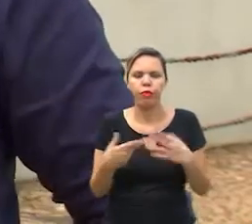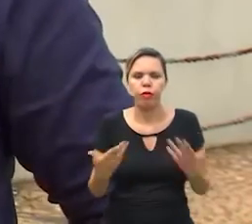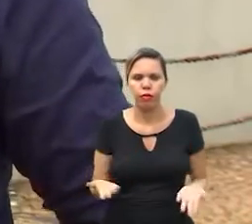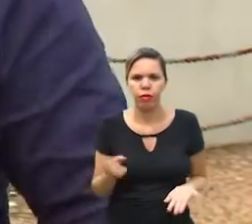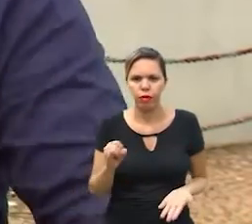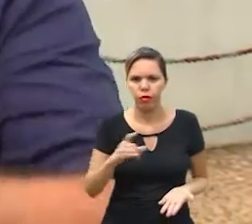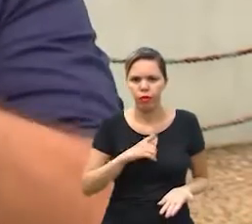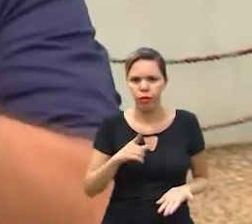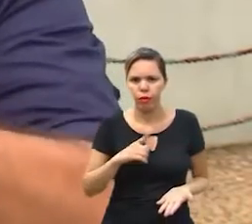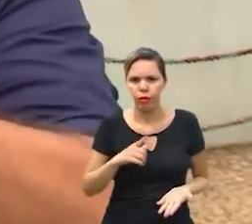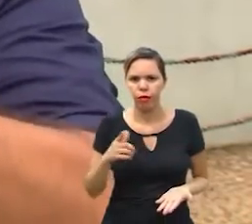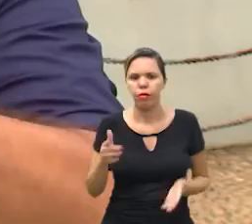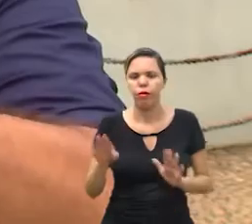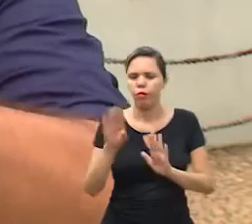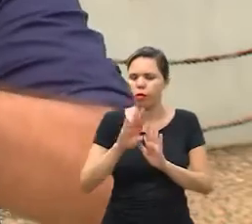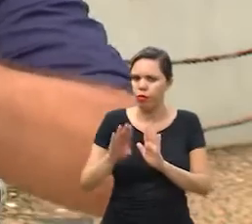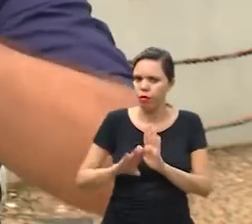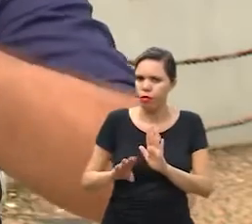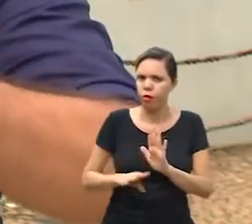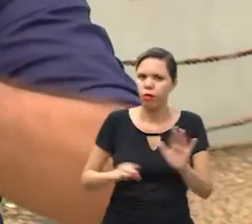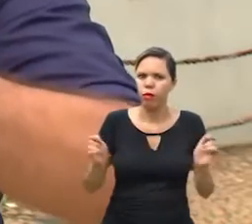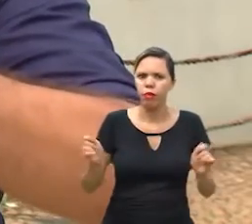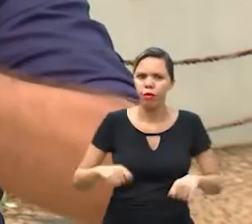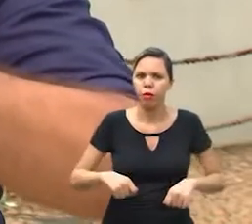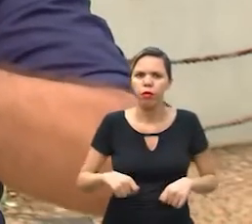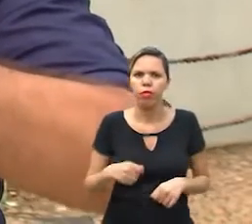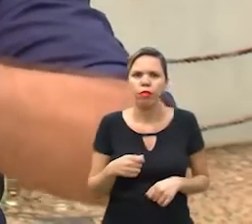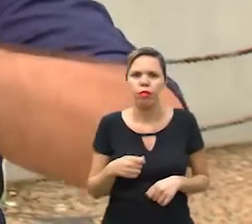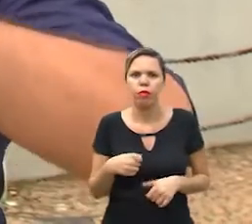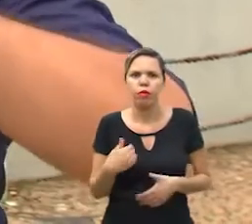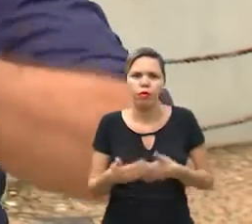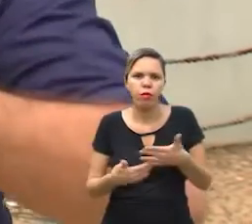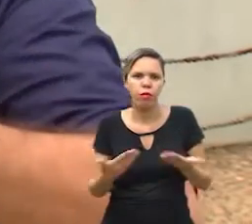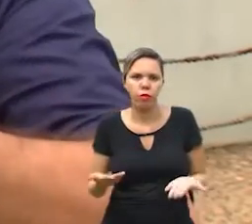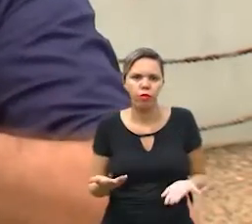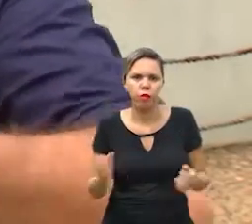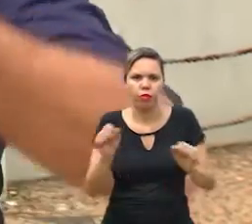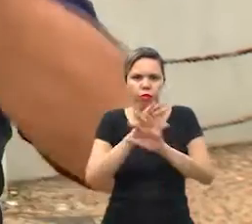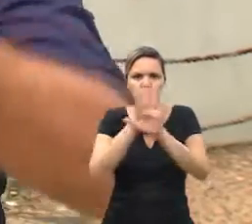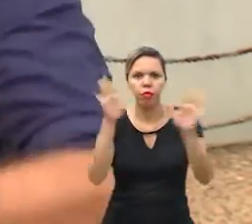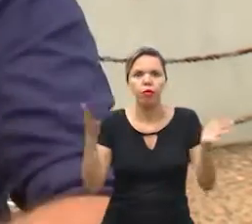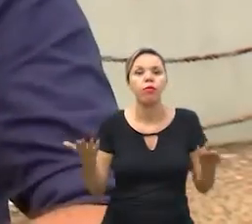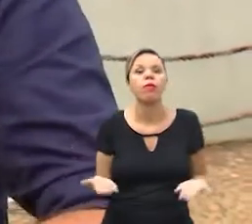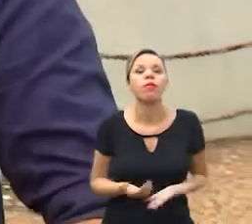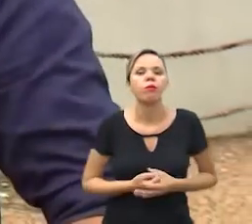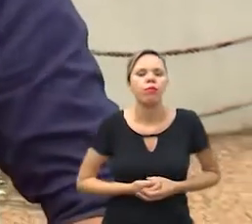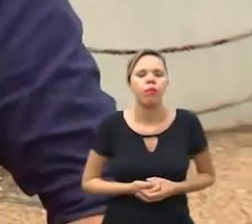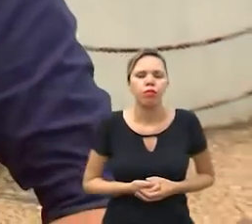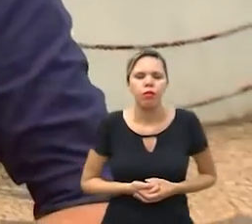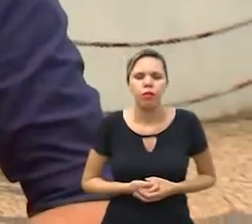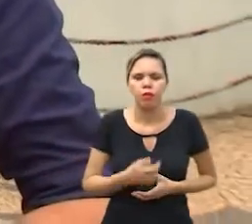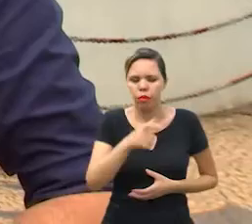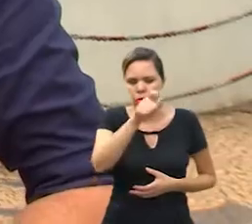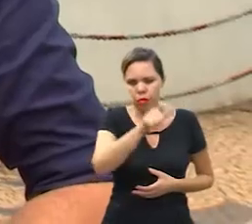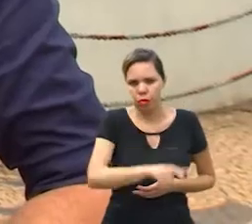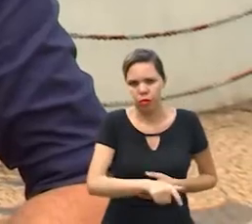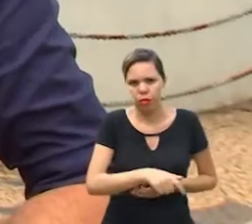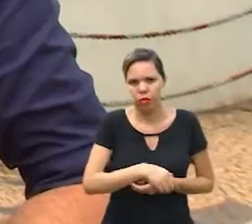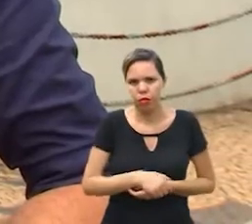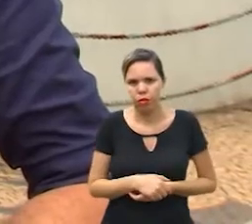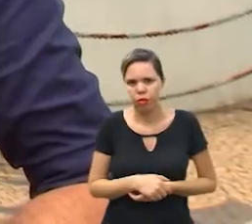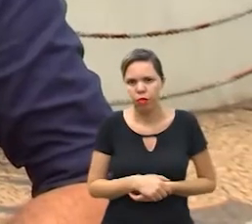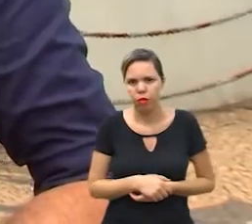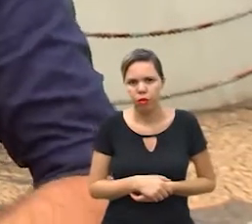pelo SUS. Então, se tem essa programação, essa ordem E essa transparência, né, ela não